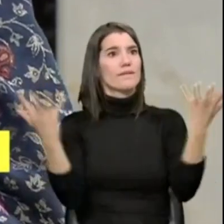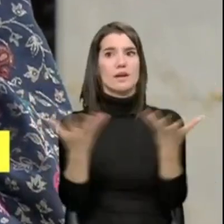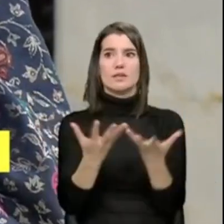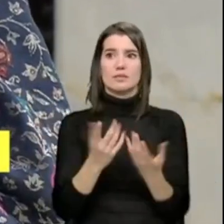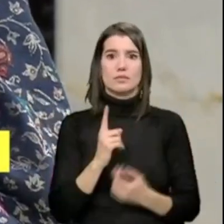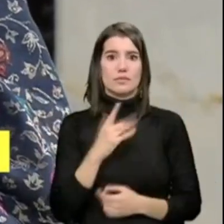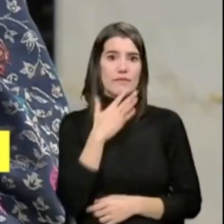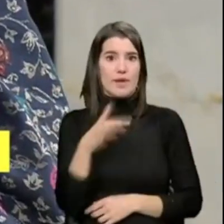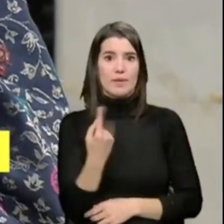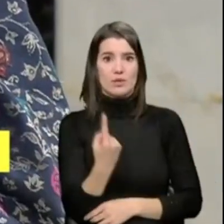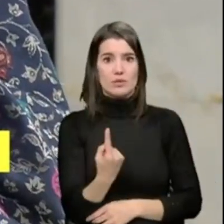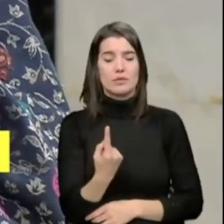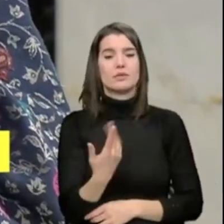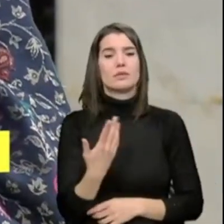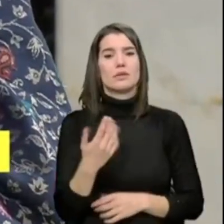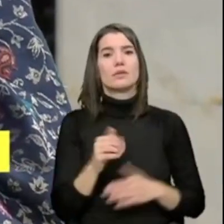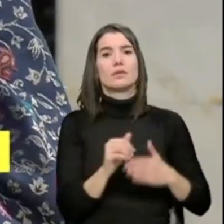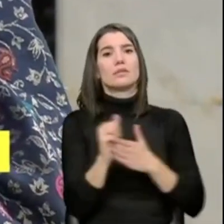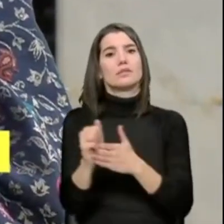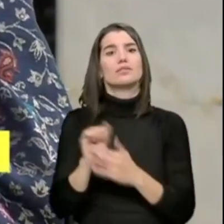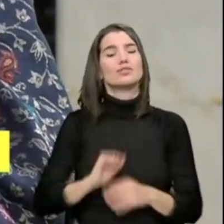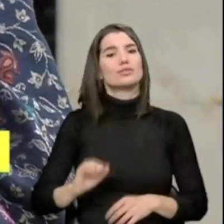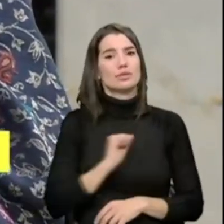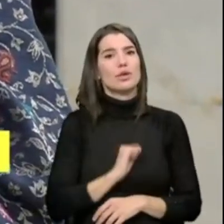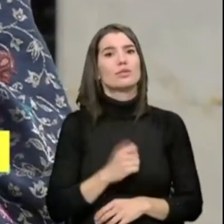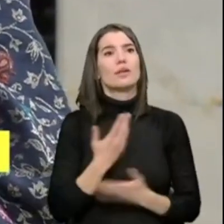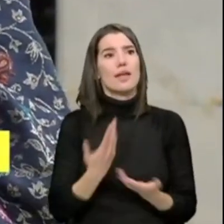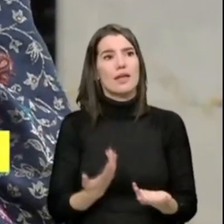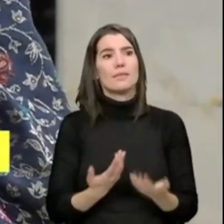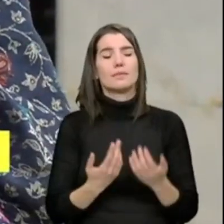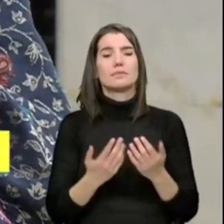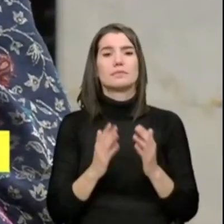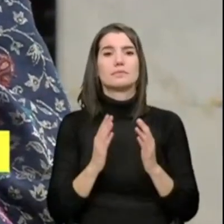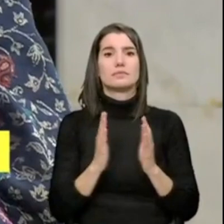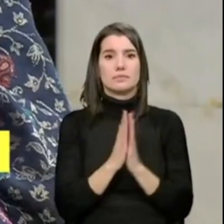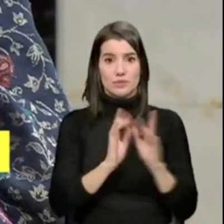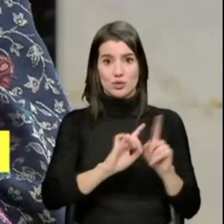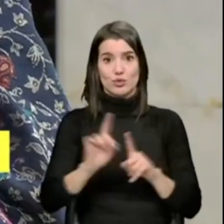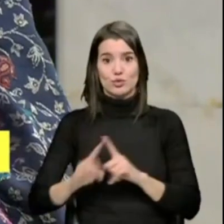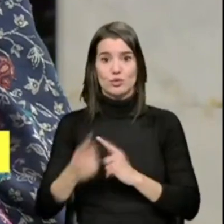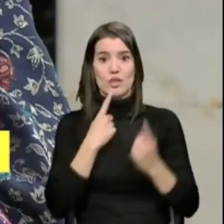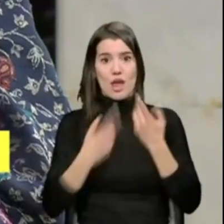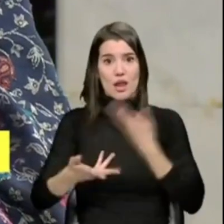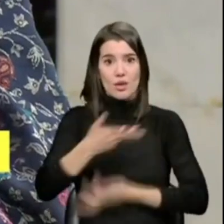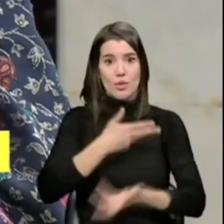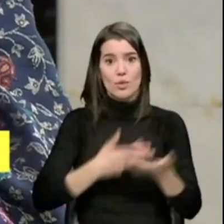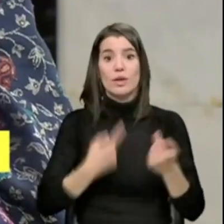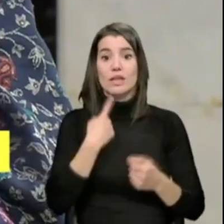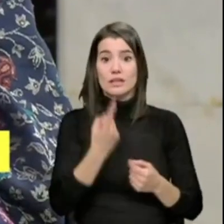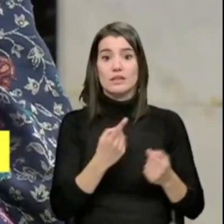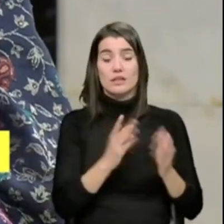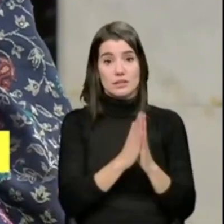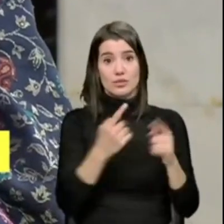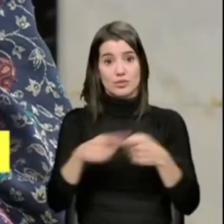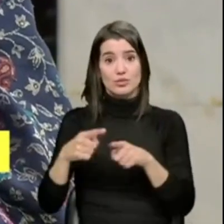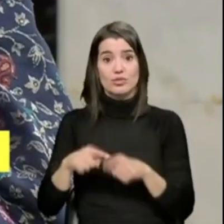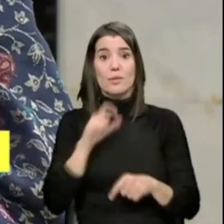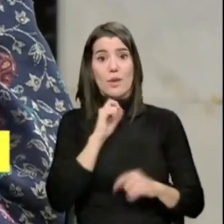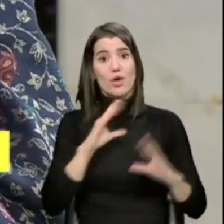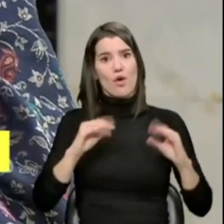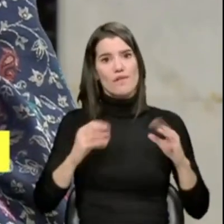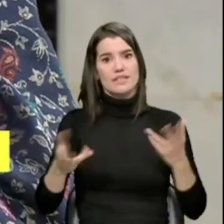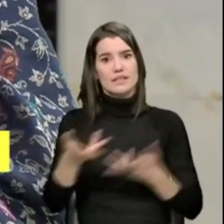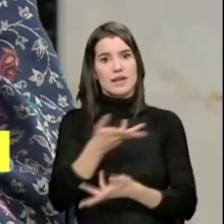e, portanto, segundo os nossos líderes, o diálogo interreligioso faz com que as confissões possam conversar entre